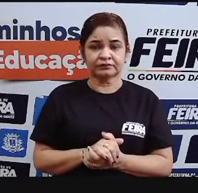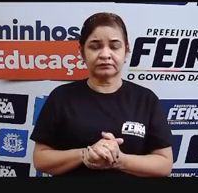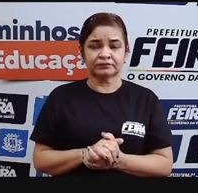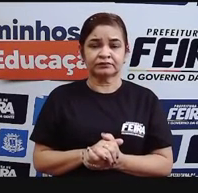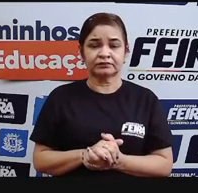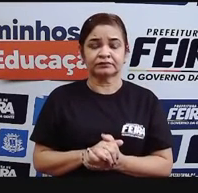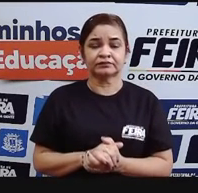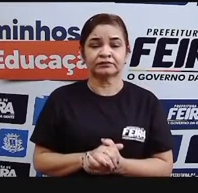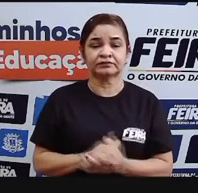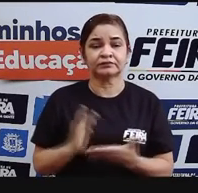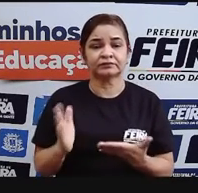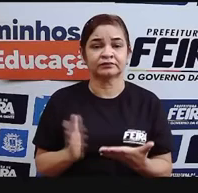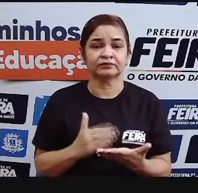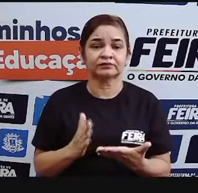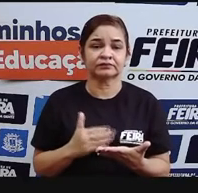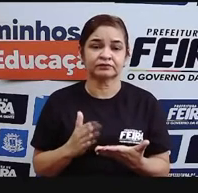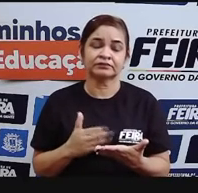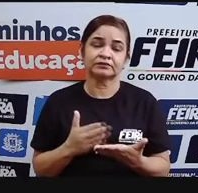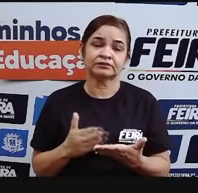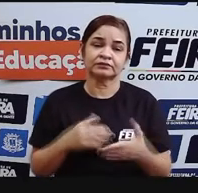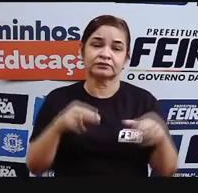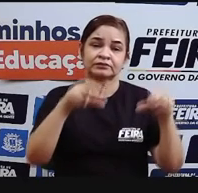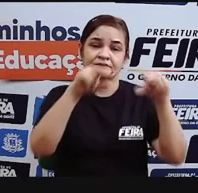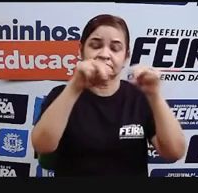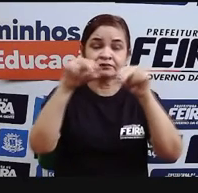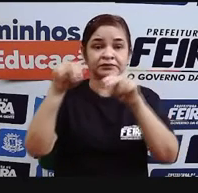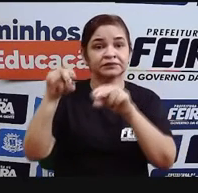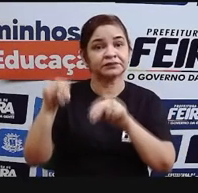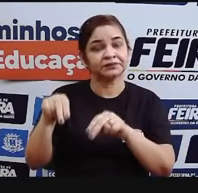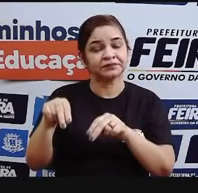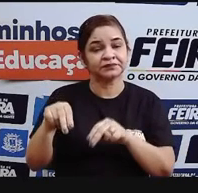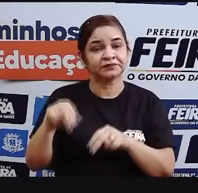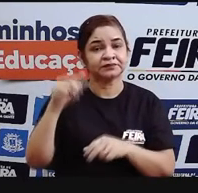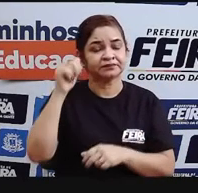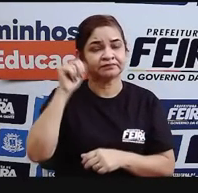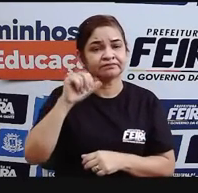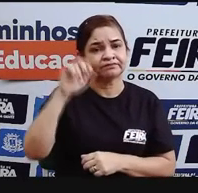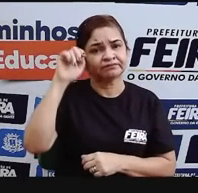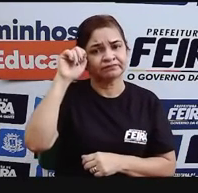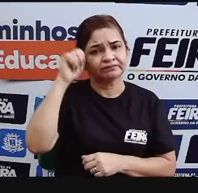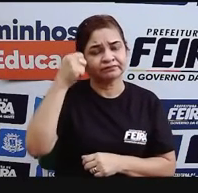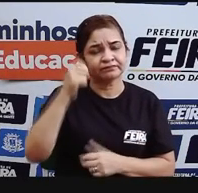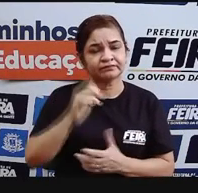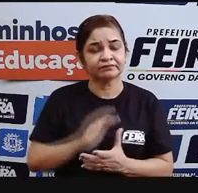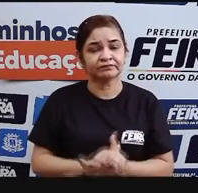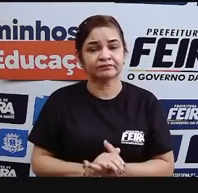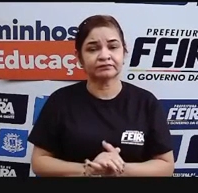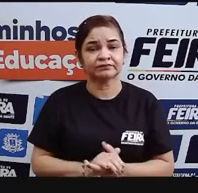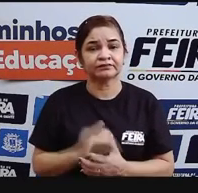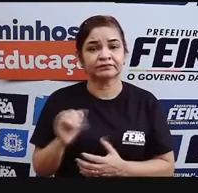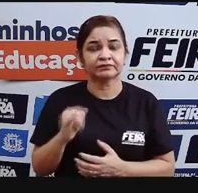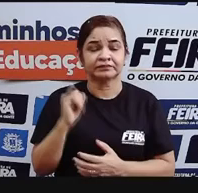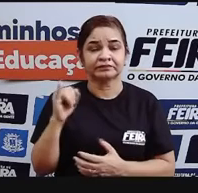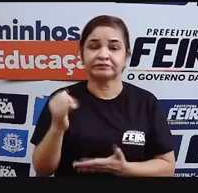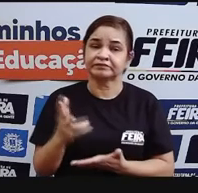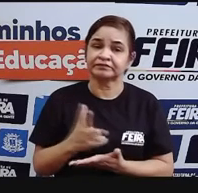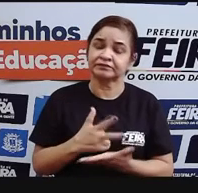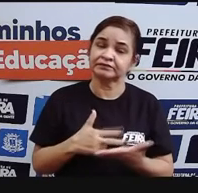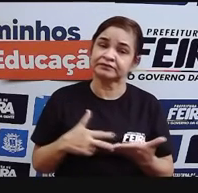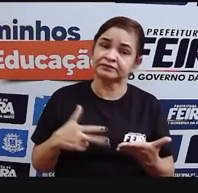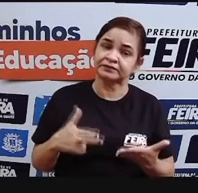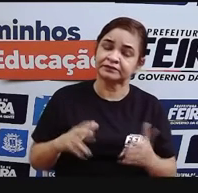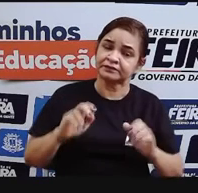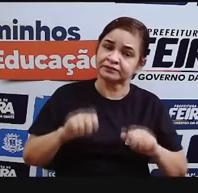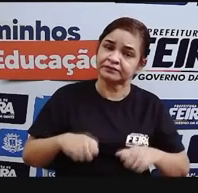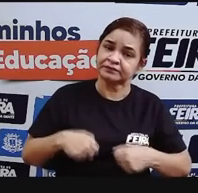um livrinho de cordel, são mulheres negras que são destaque nas artes, nas